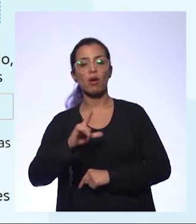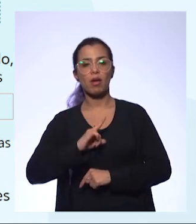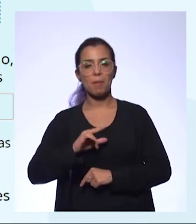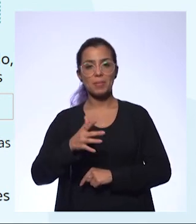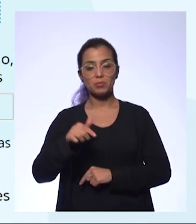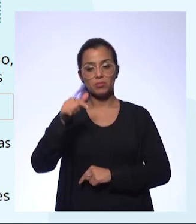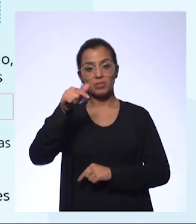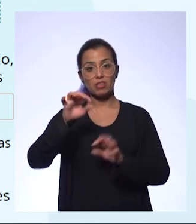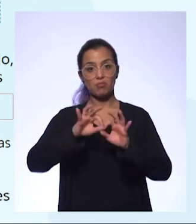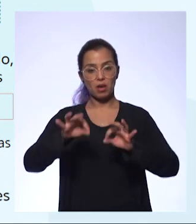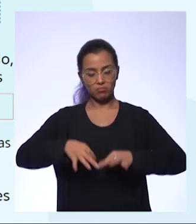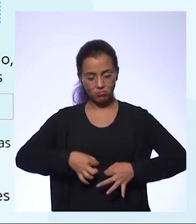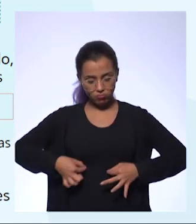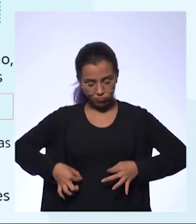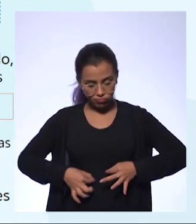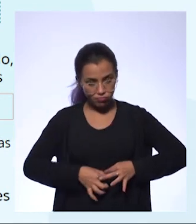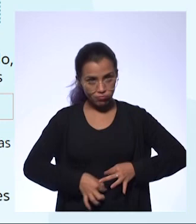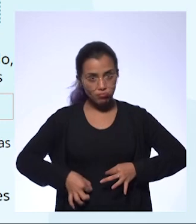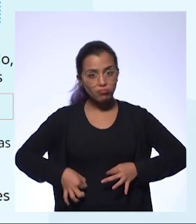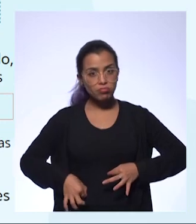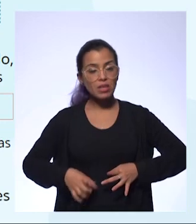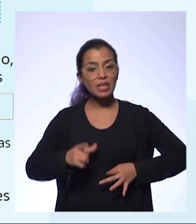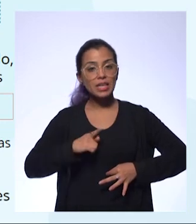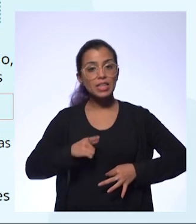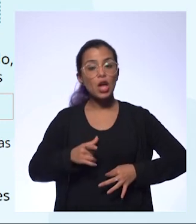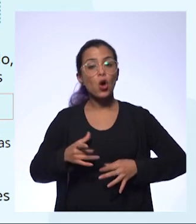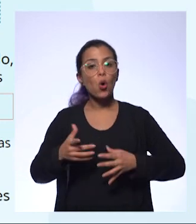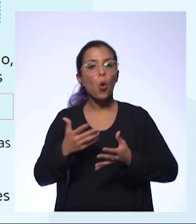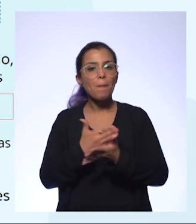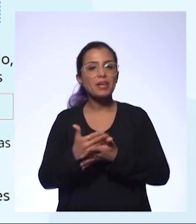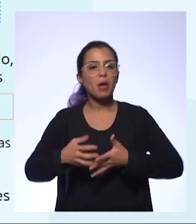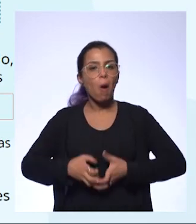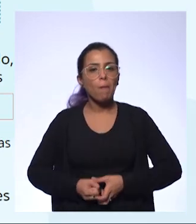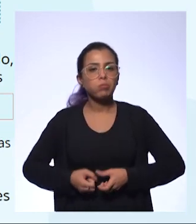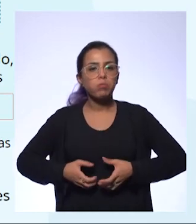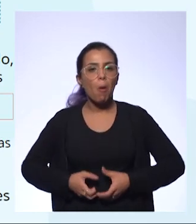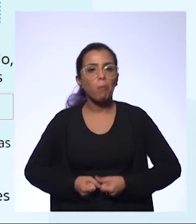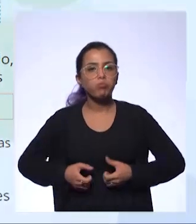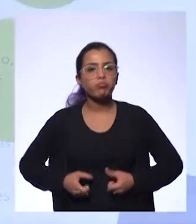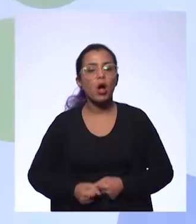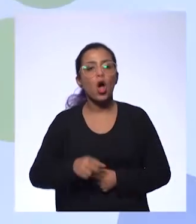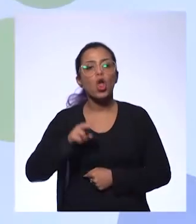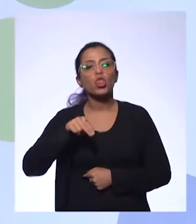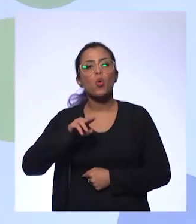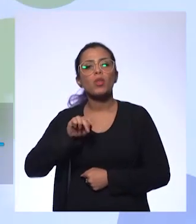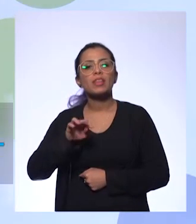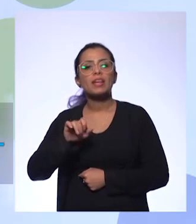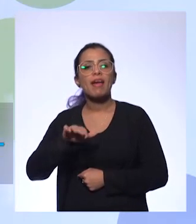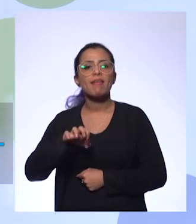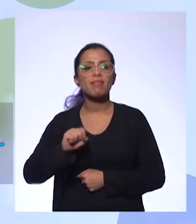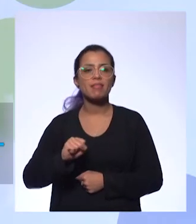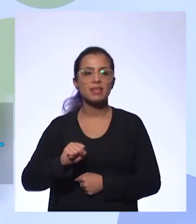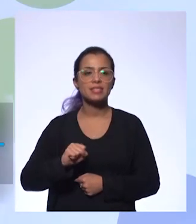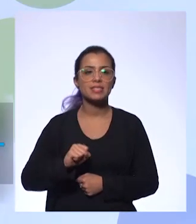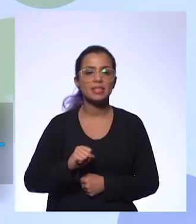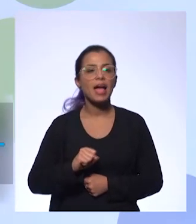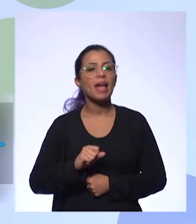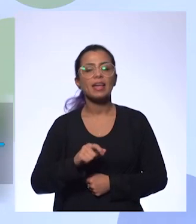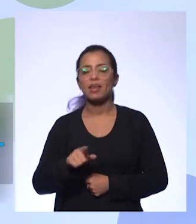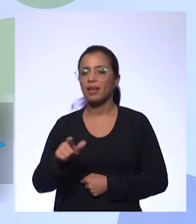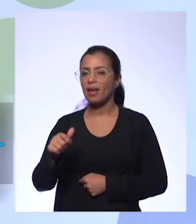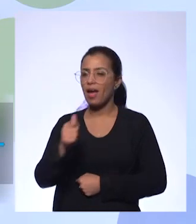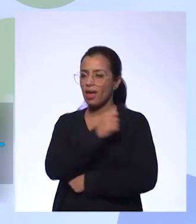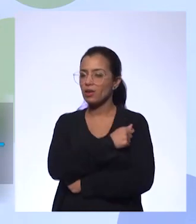ocorre o processo de absorção de nutrientes, igual a nossa, né, aluna comentou lá, que falou que era no